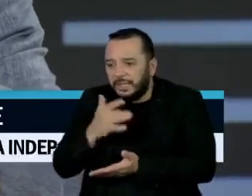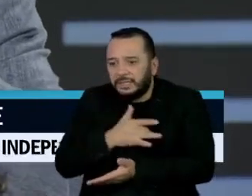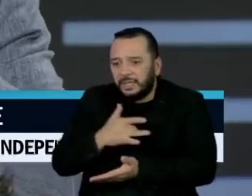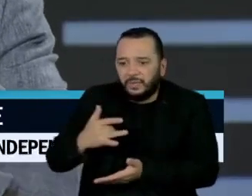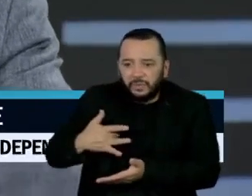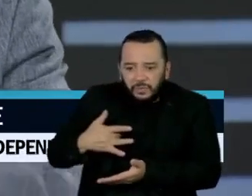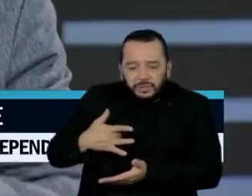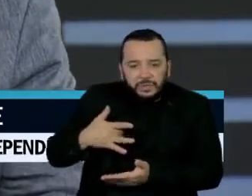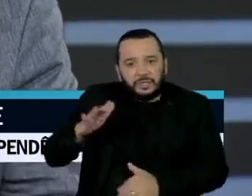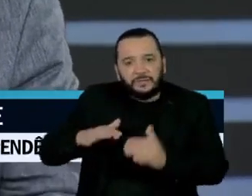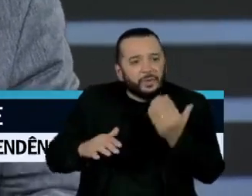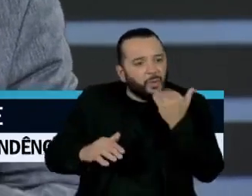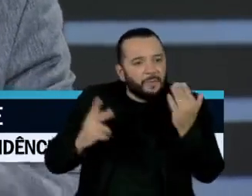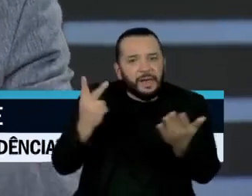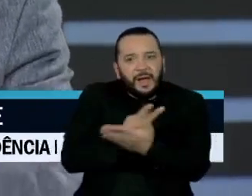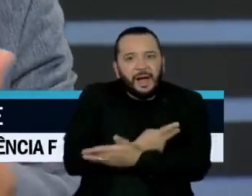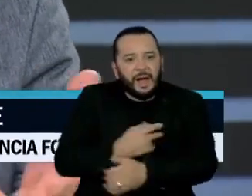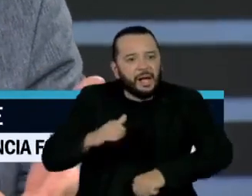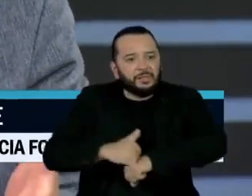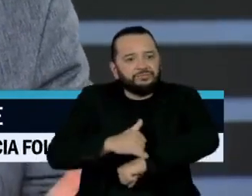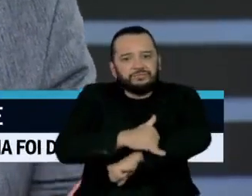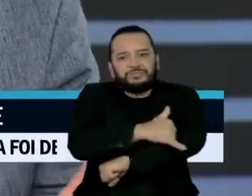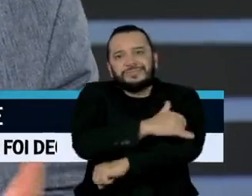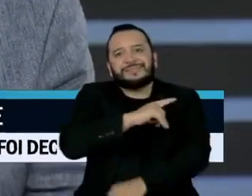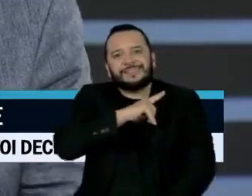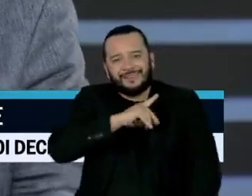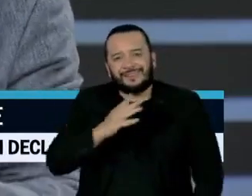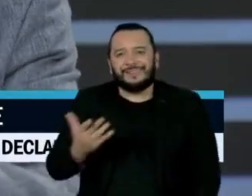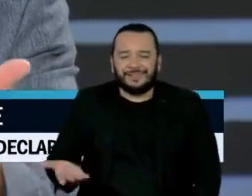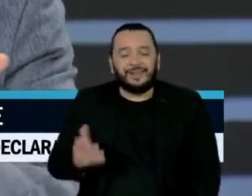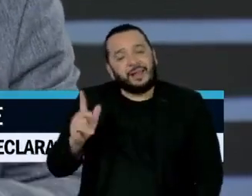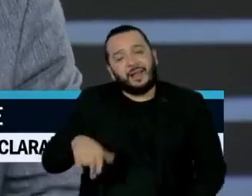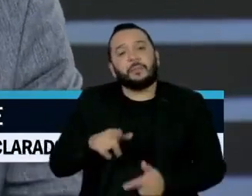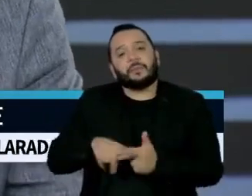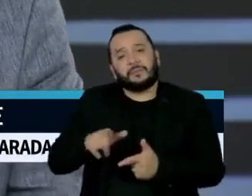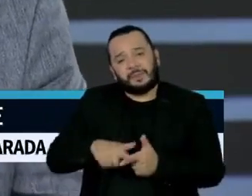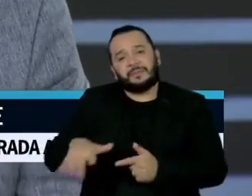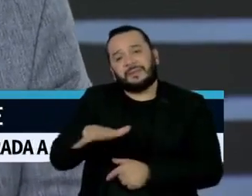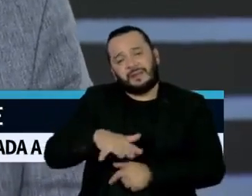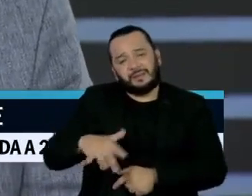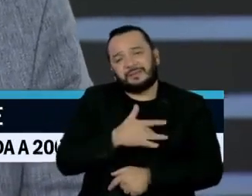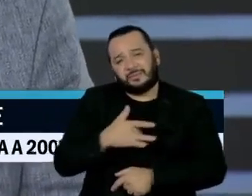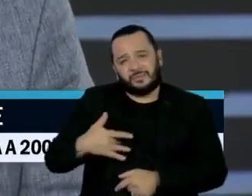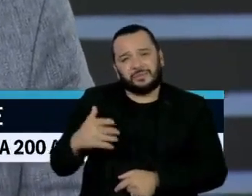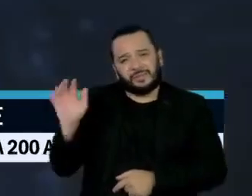problema básico de saúde e é uma profunda ironia que a gente tem que enfrentar.